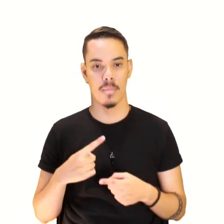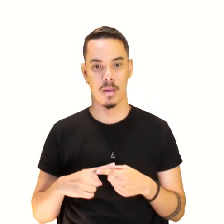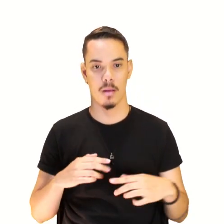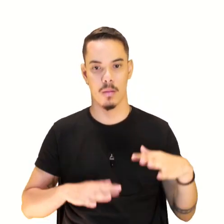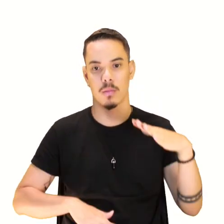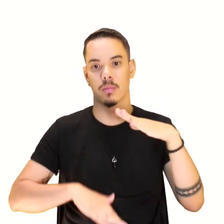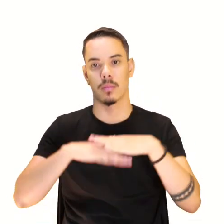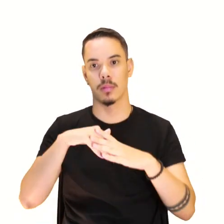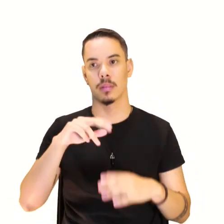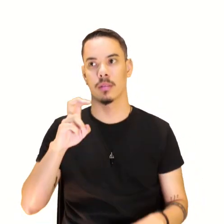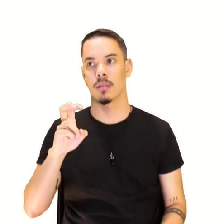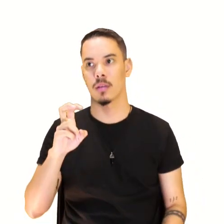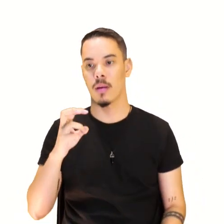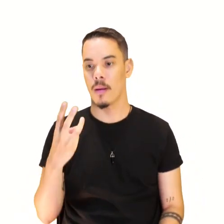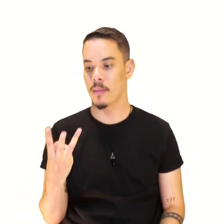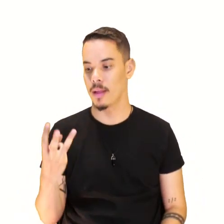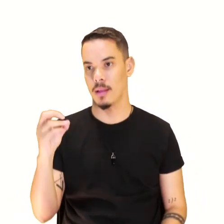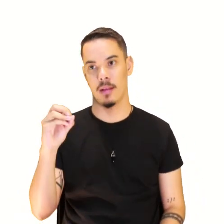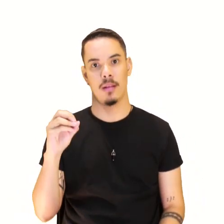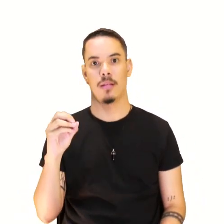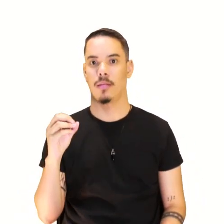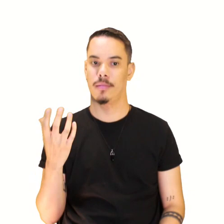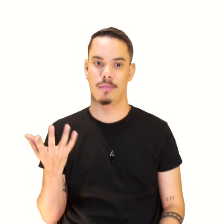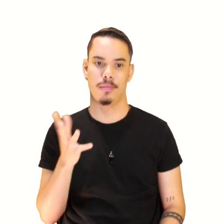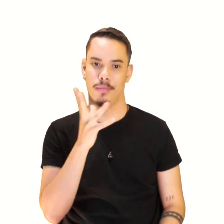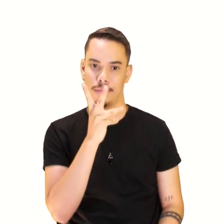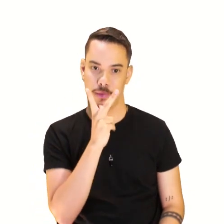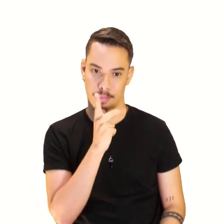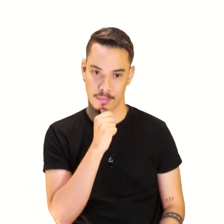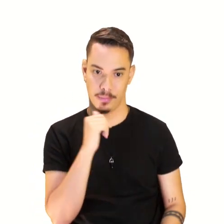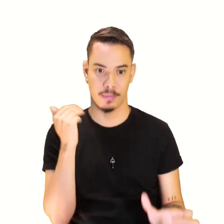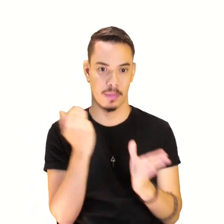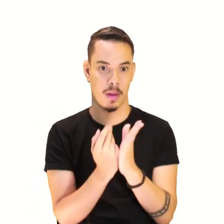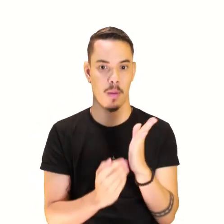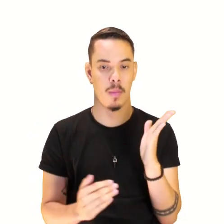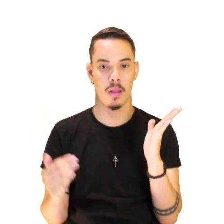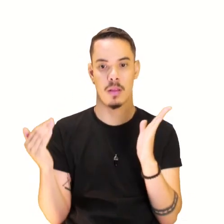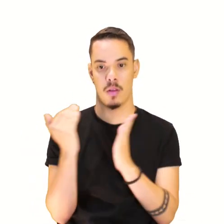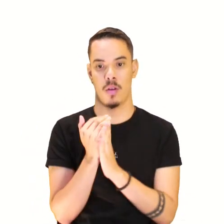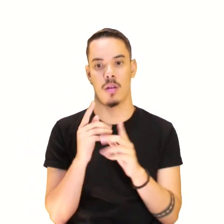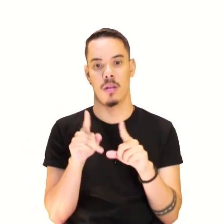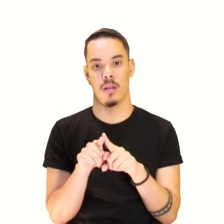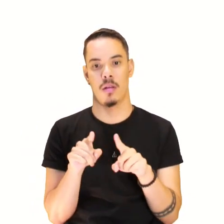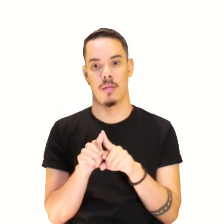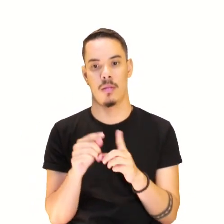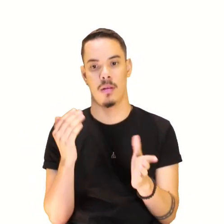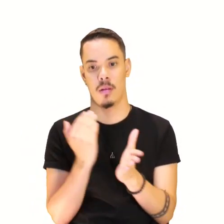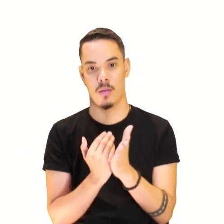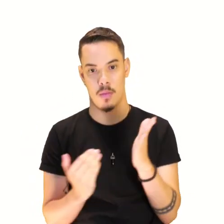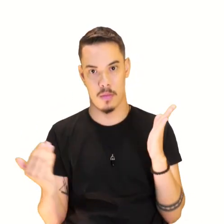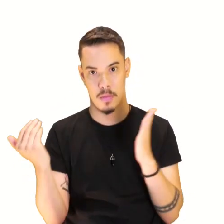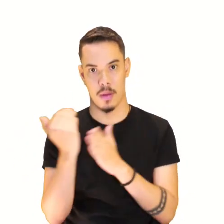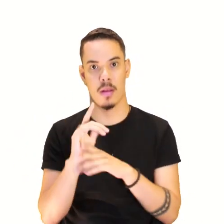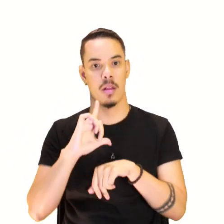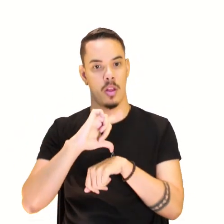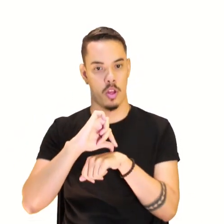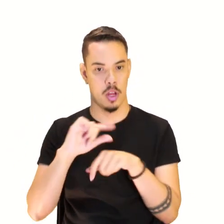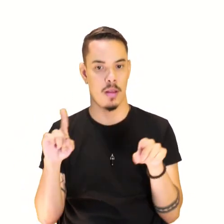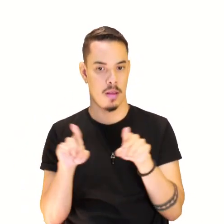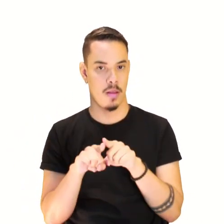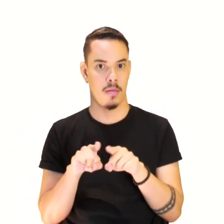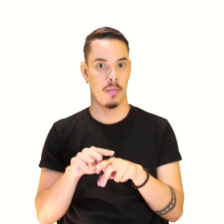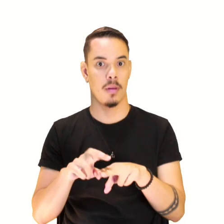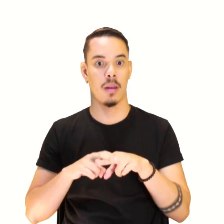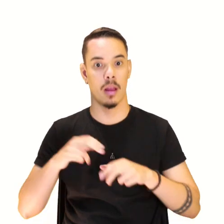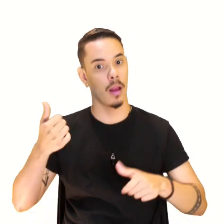caminhões levou duas horas e meia para encher 30 caminhões então aumentou os caminhões vai aumentar as horas também então A análise agora